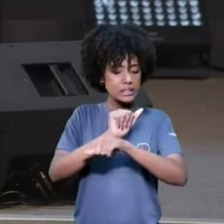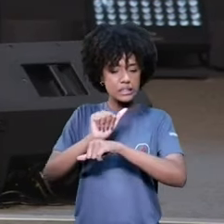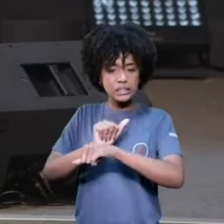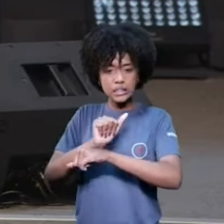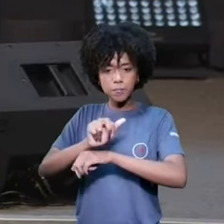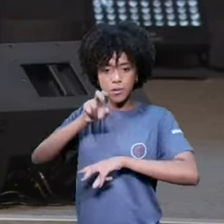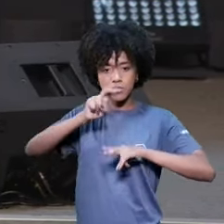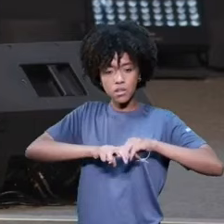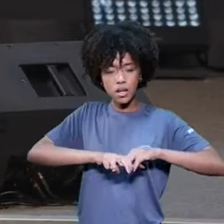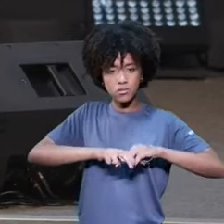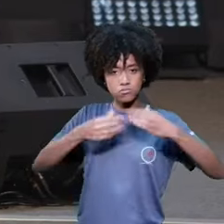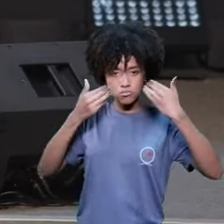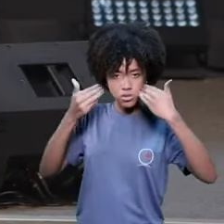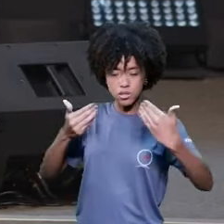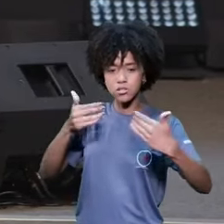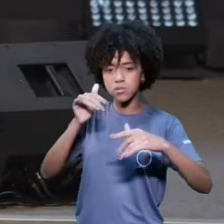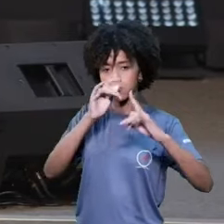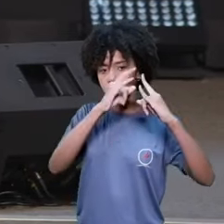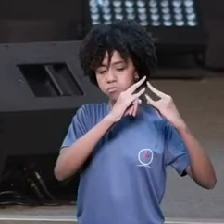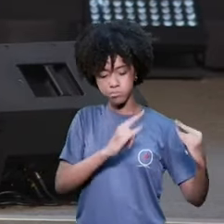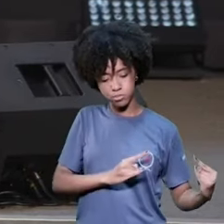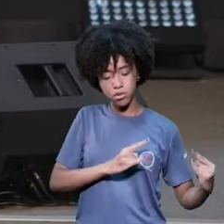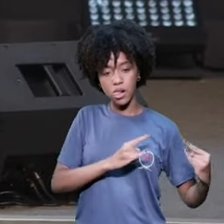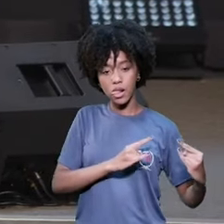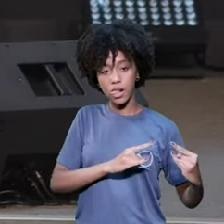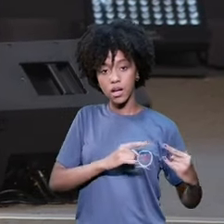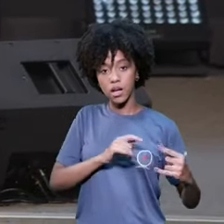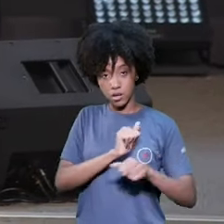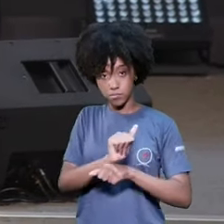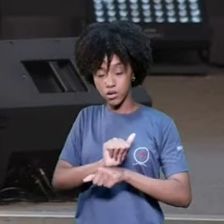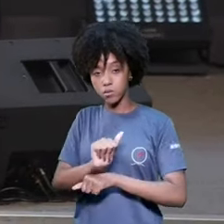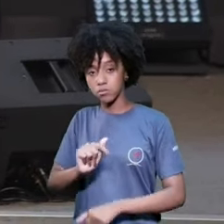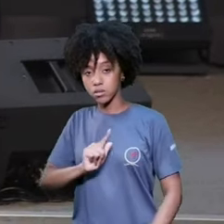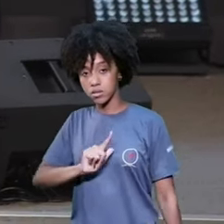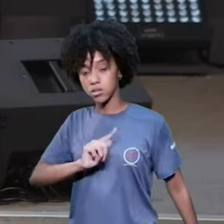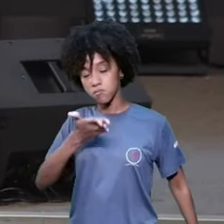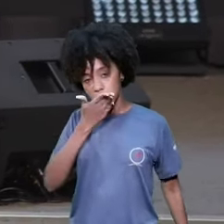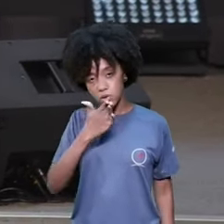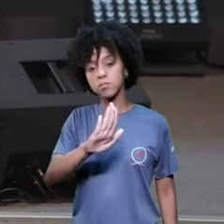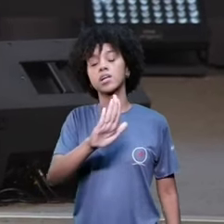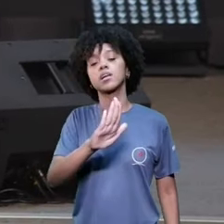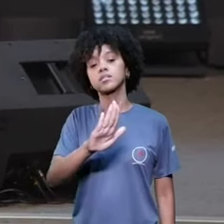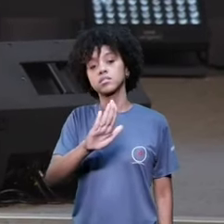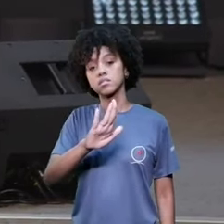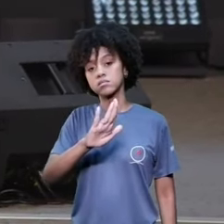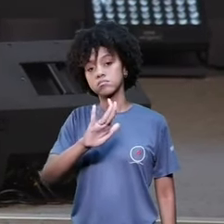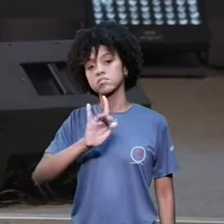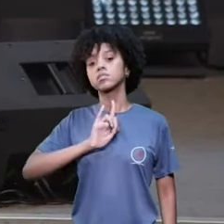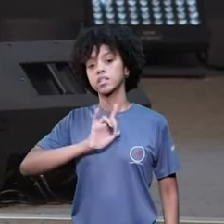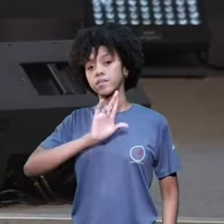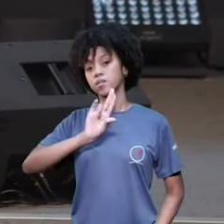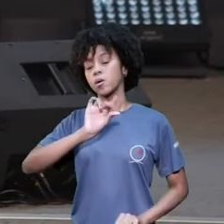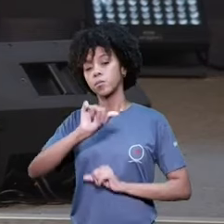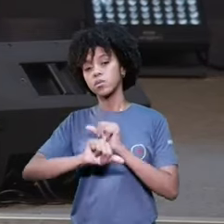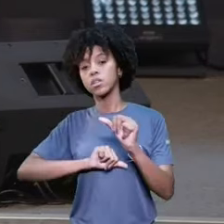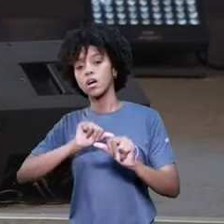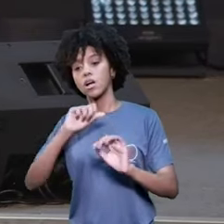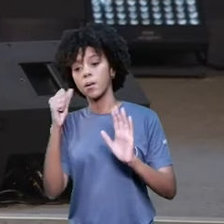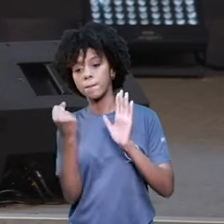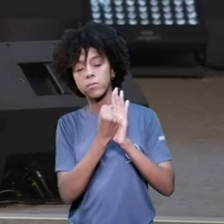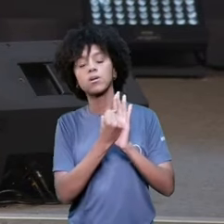graus na sombra. Abraão tem promessa, sim ou não? Tem nome mudado? Corpo